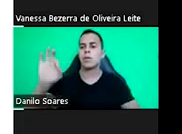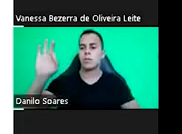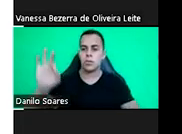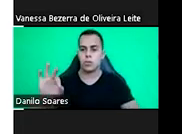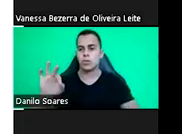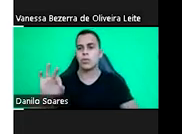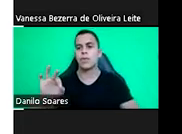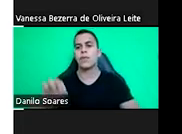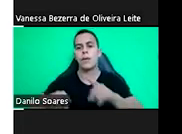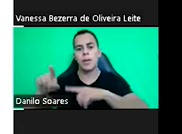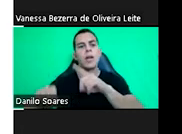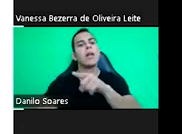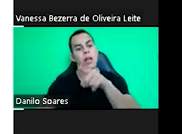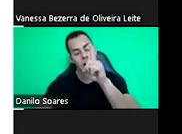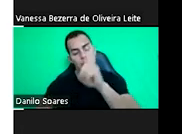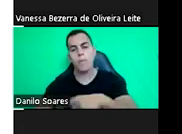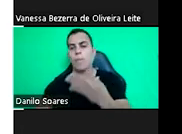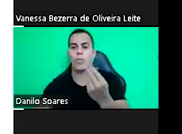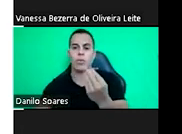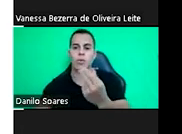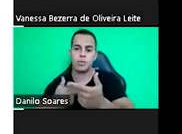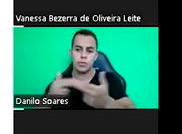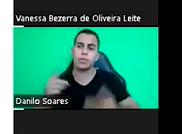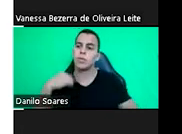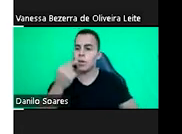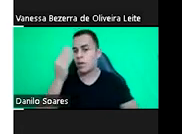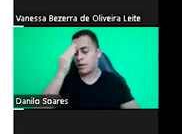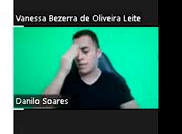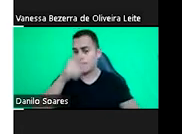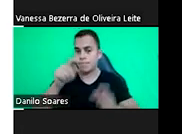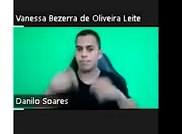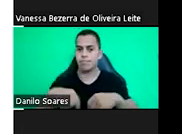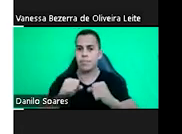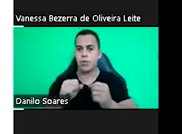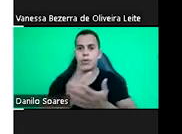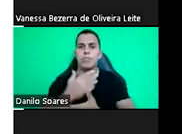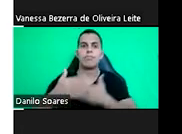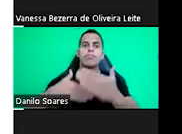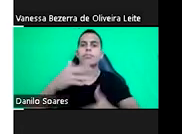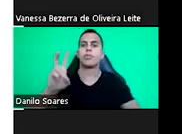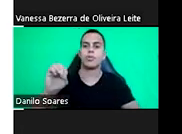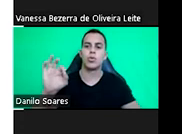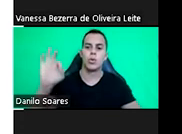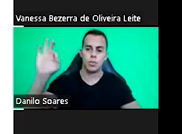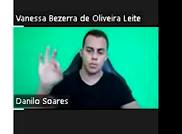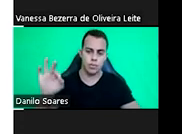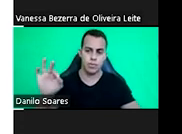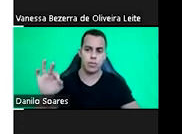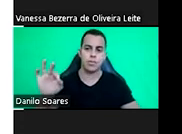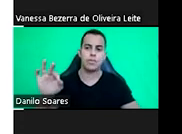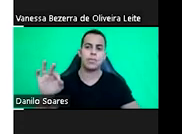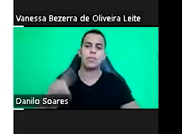é muita coisa. E a gente sabe que essa variável tem potencial para chegar a 50%, porque a heredabilidade do